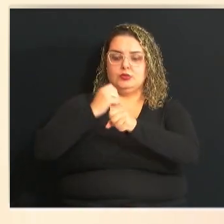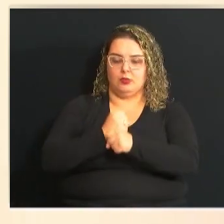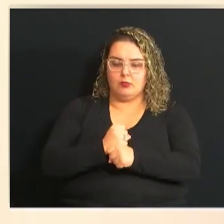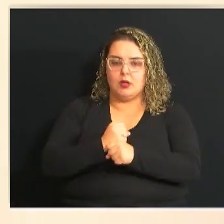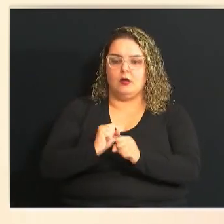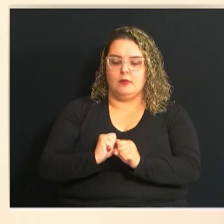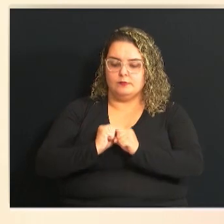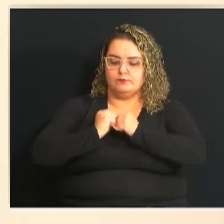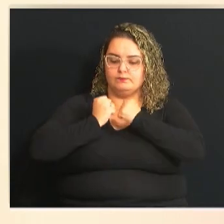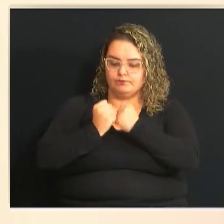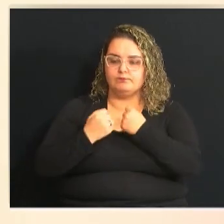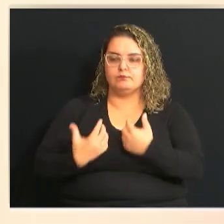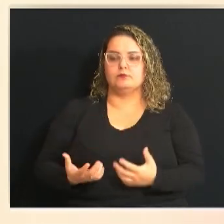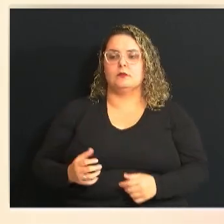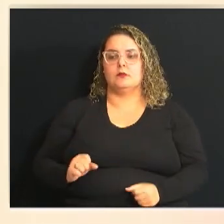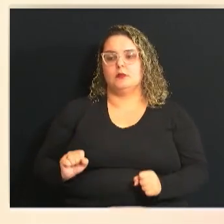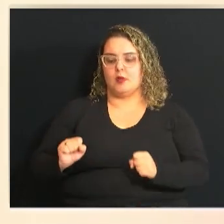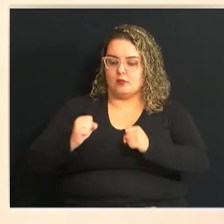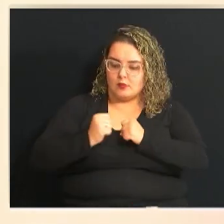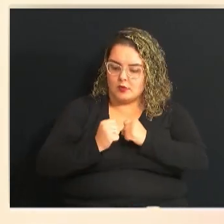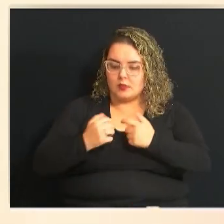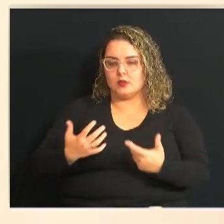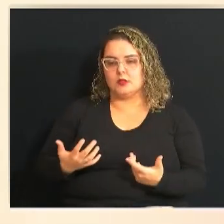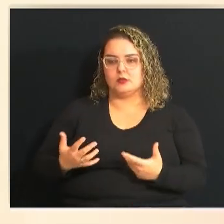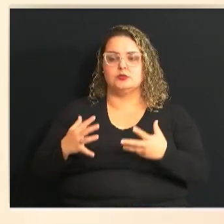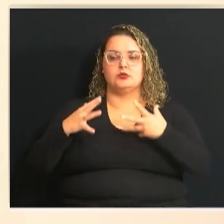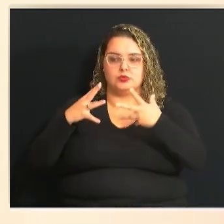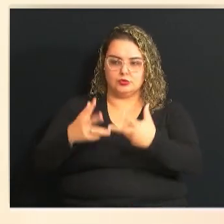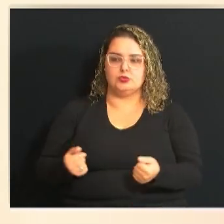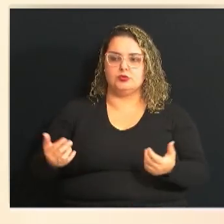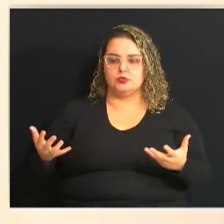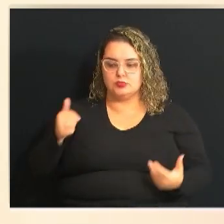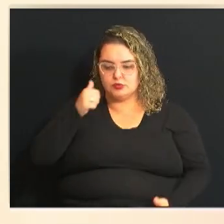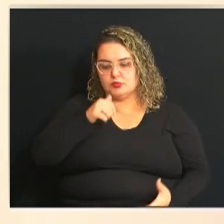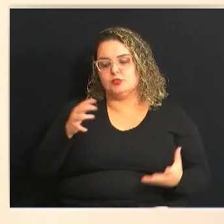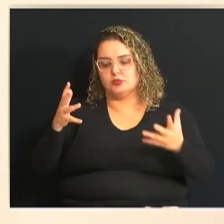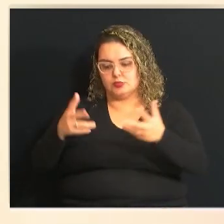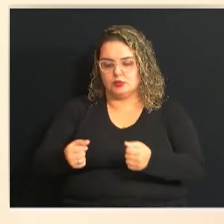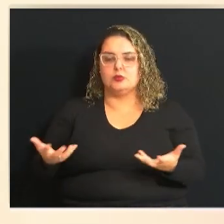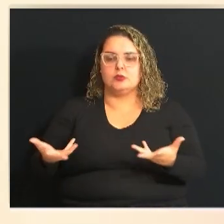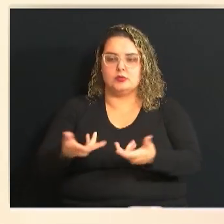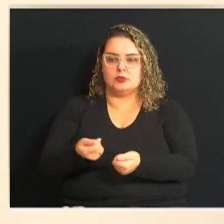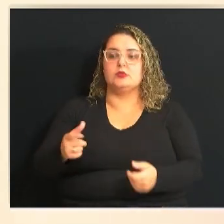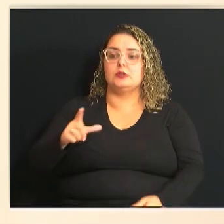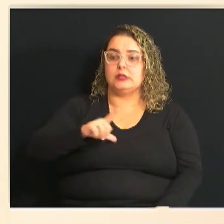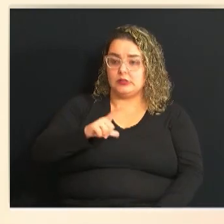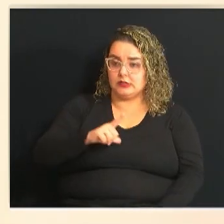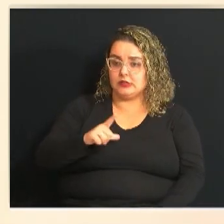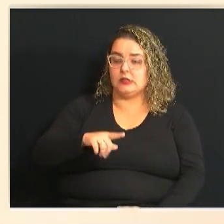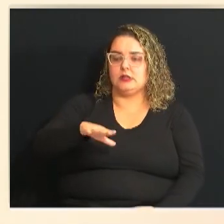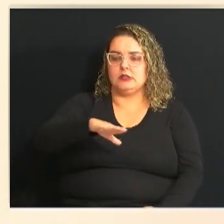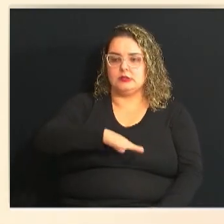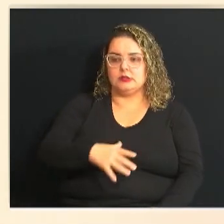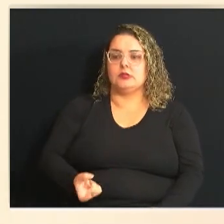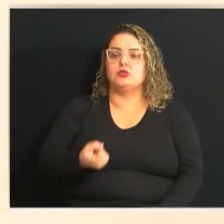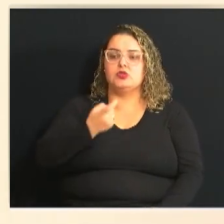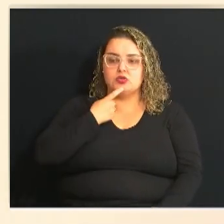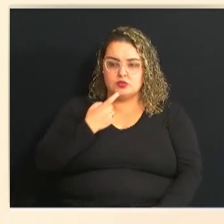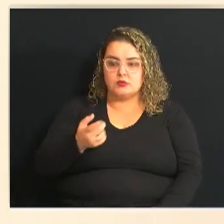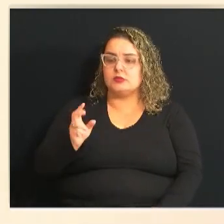adultos, falando com as crianças. Então, esse racismo que a gente tem visto, né, ele tem cada